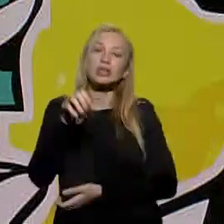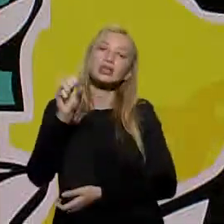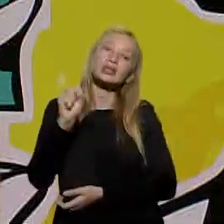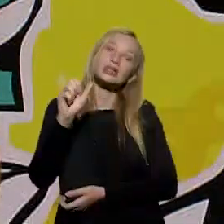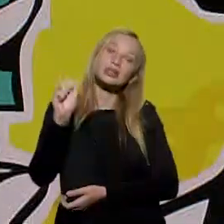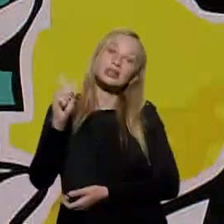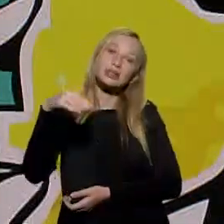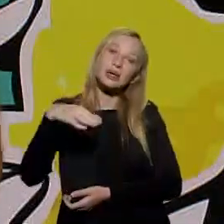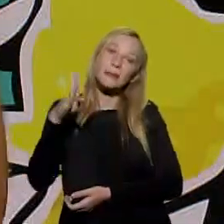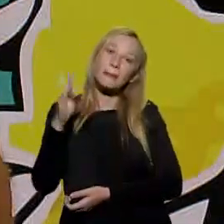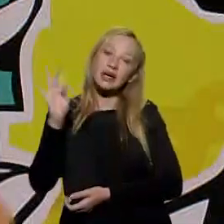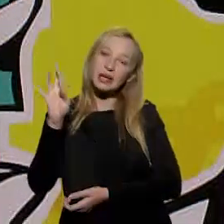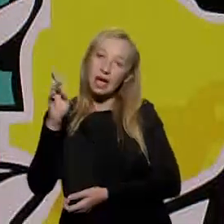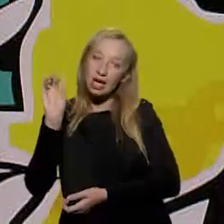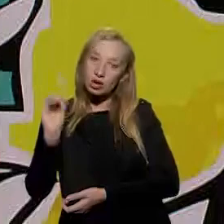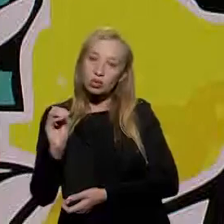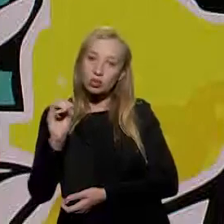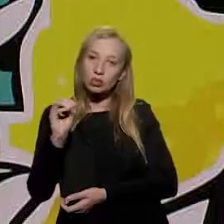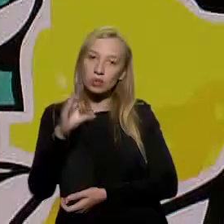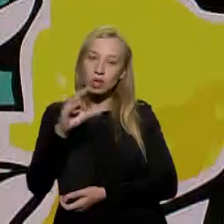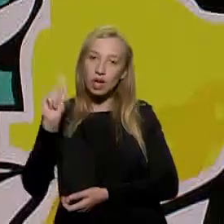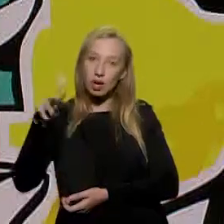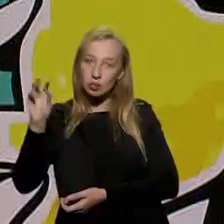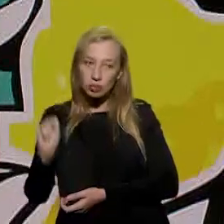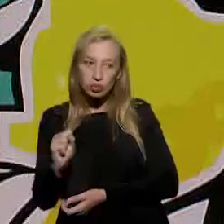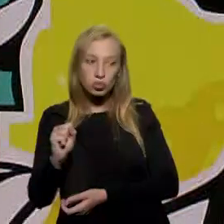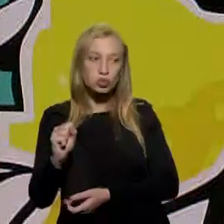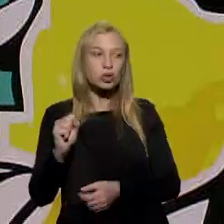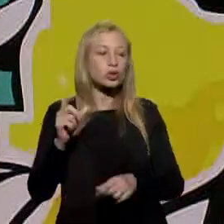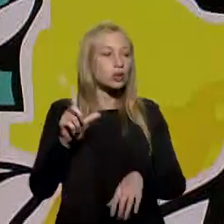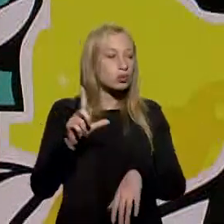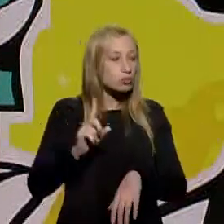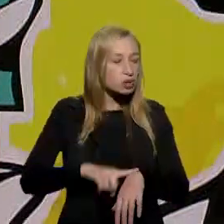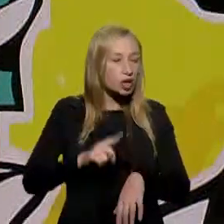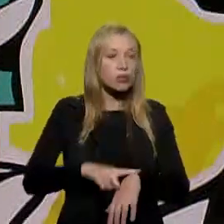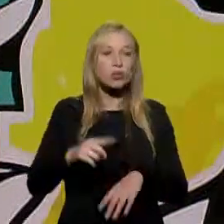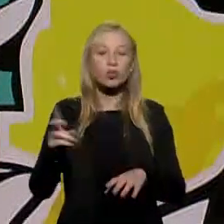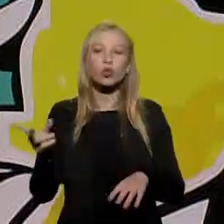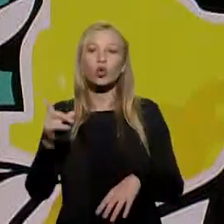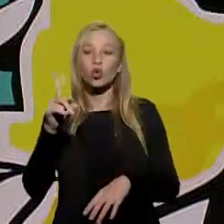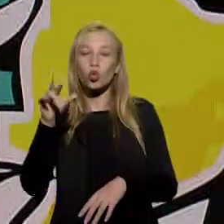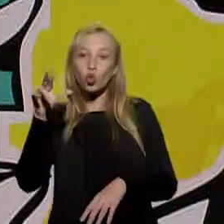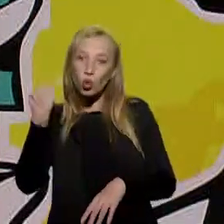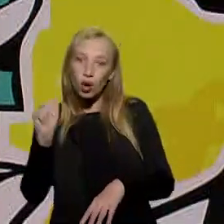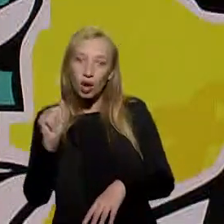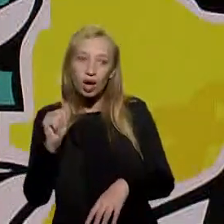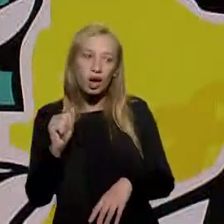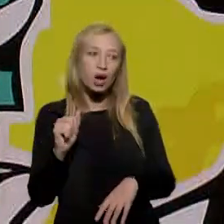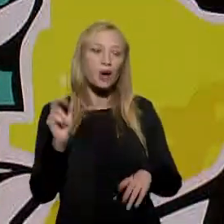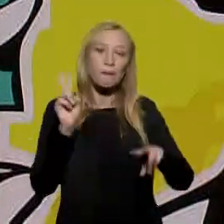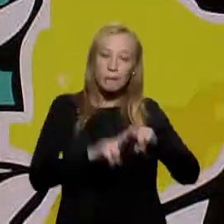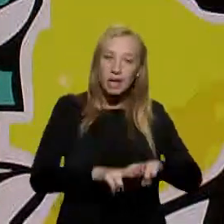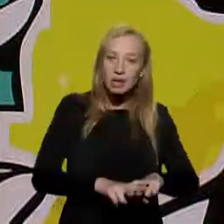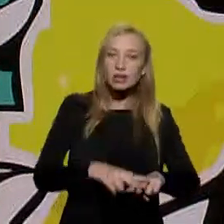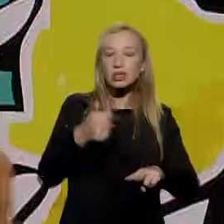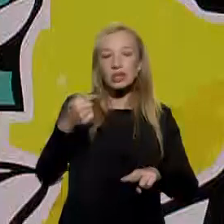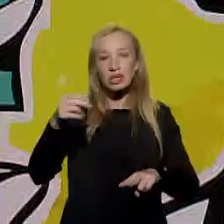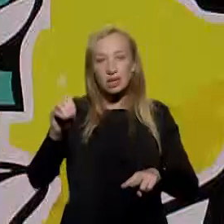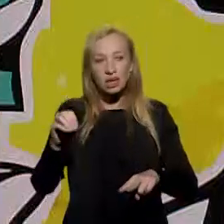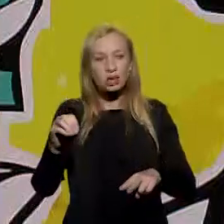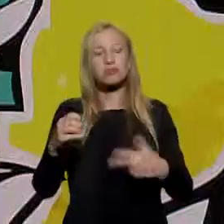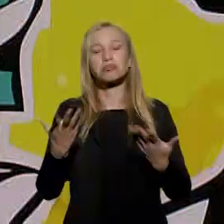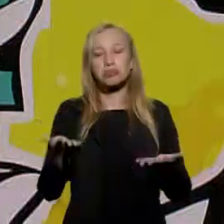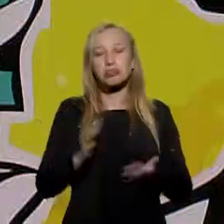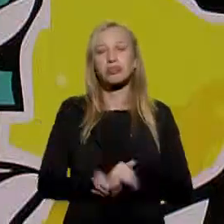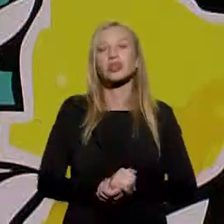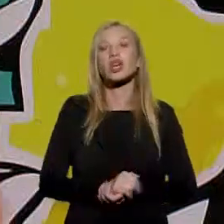bernardo gum do campo as famosas greves que inclusive levaram lula a prisão naquela época né nos anos 70 até meados de 80